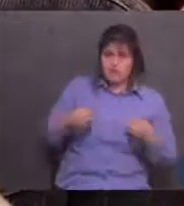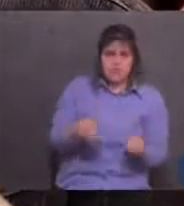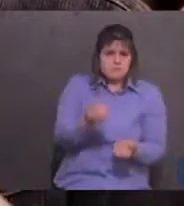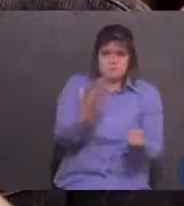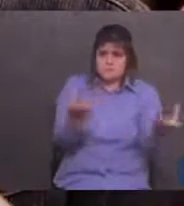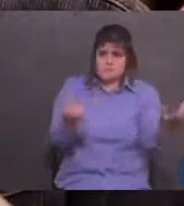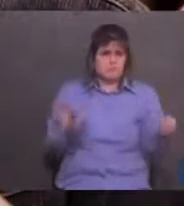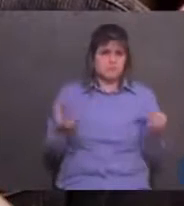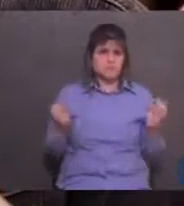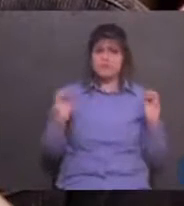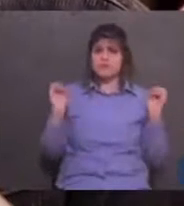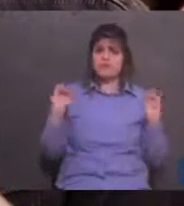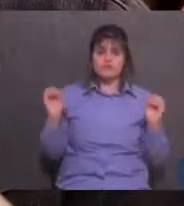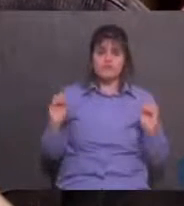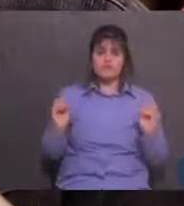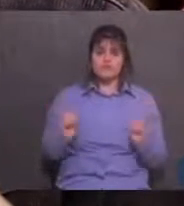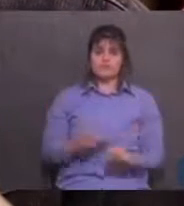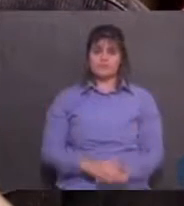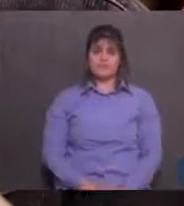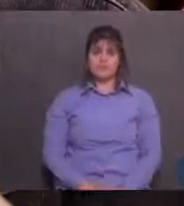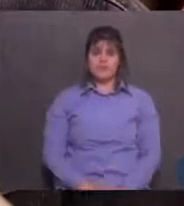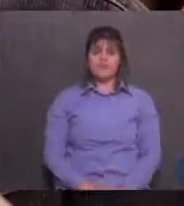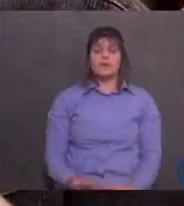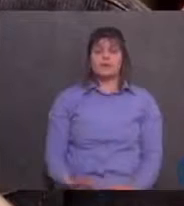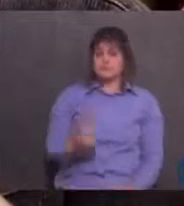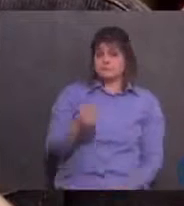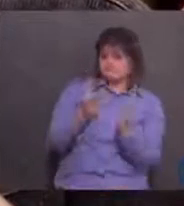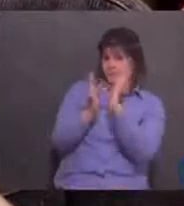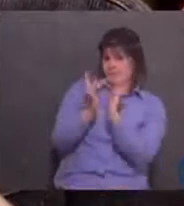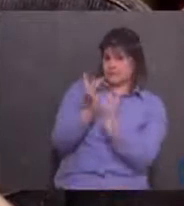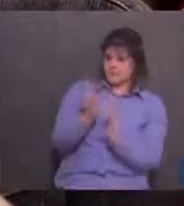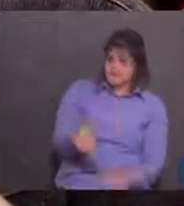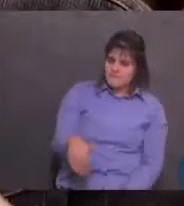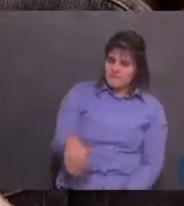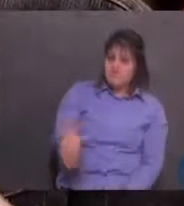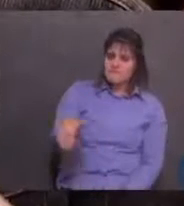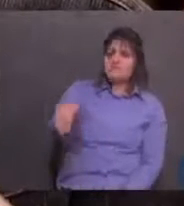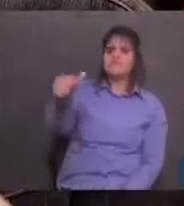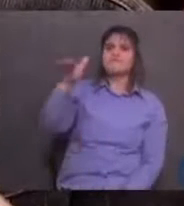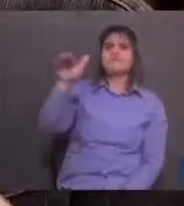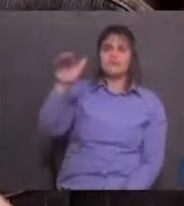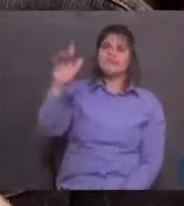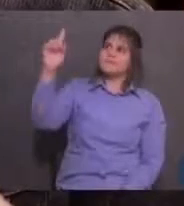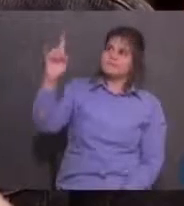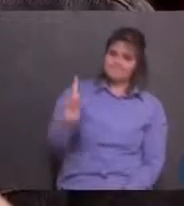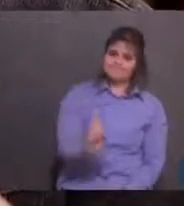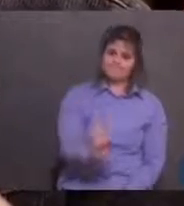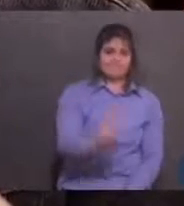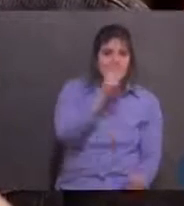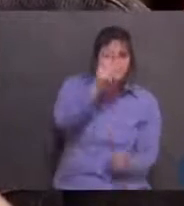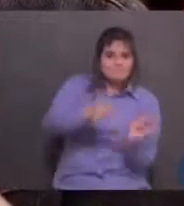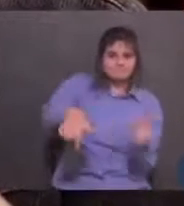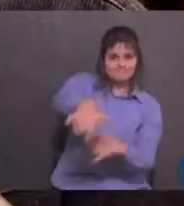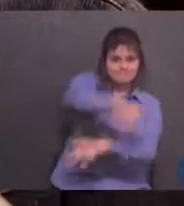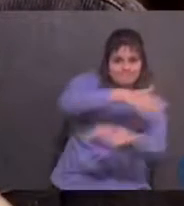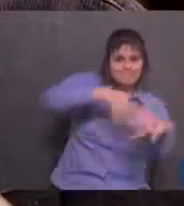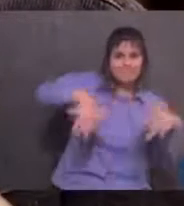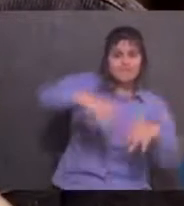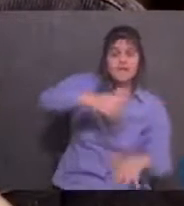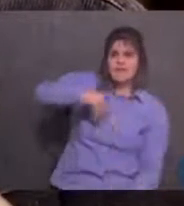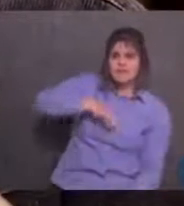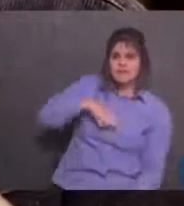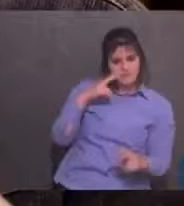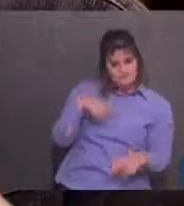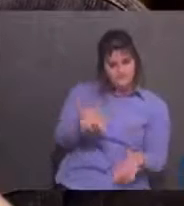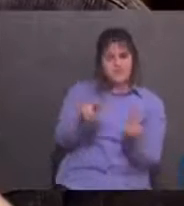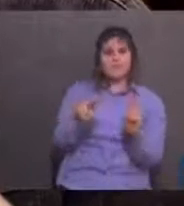di ciò che esiste. E il Verbo si fece carne e venne ad abitare in mezzo a noi. E noi abbiamo contemplato